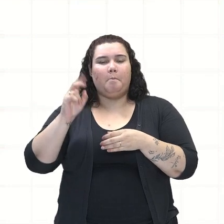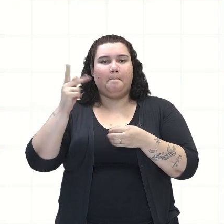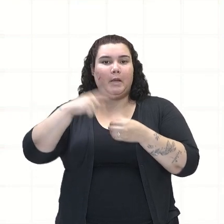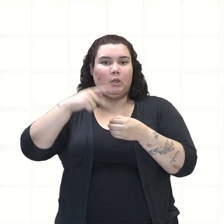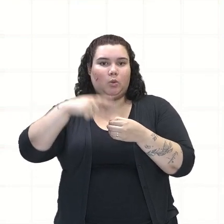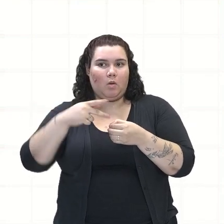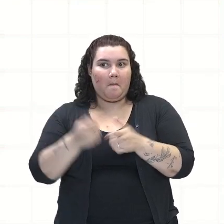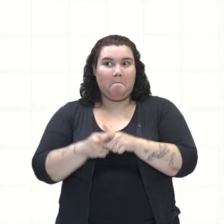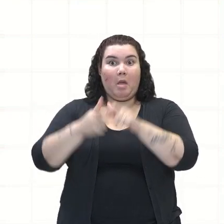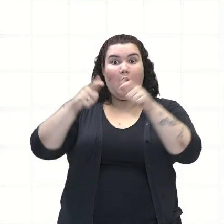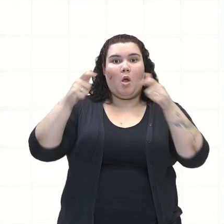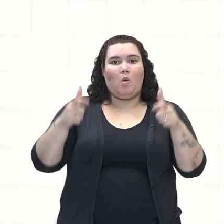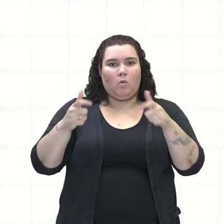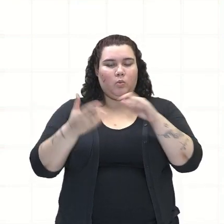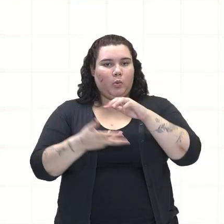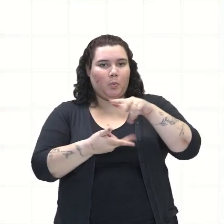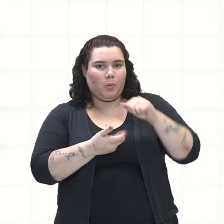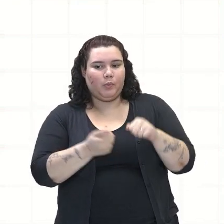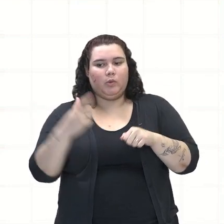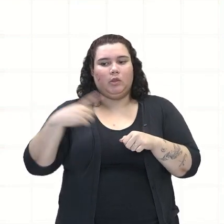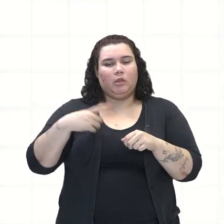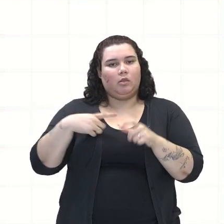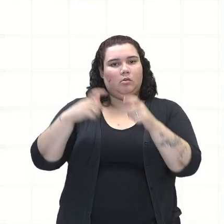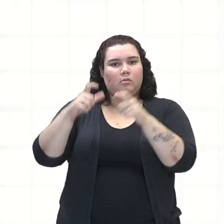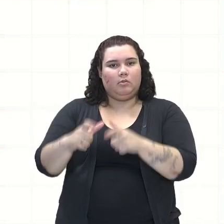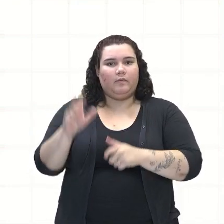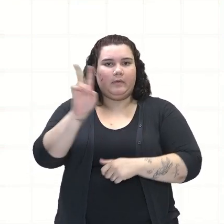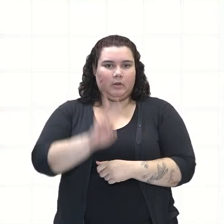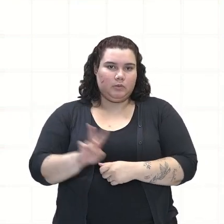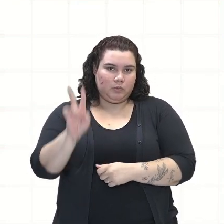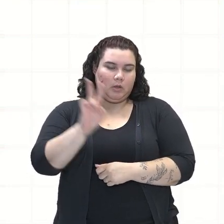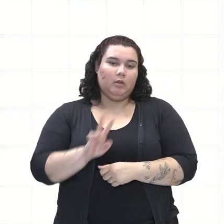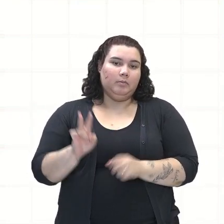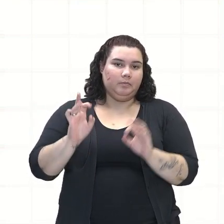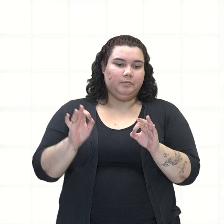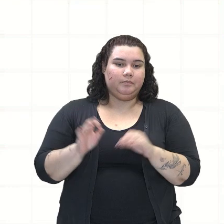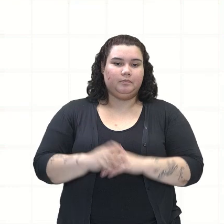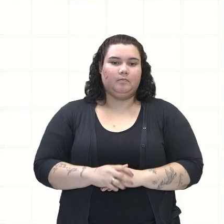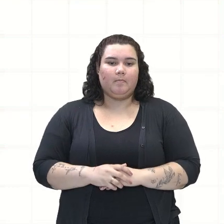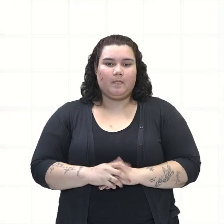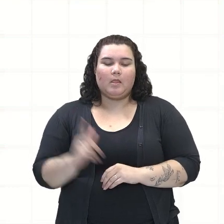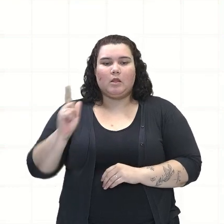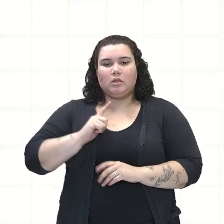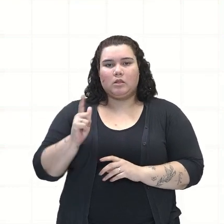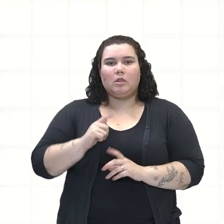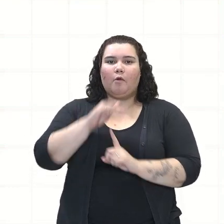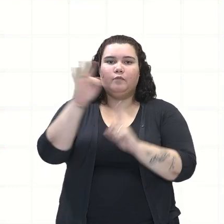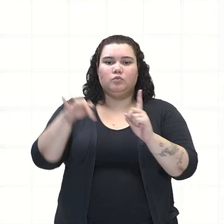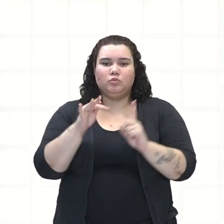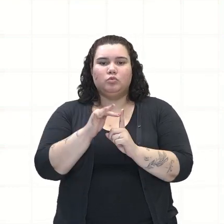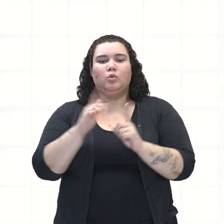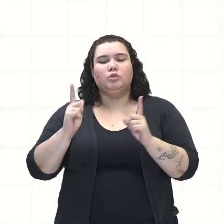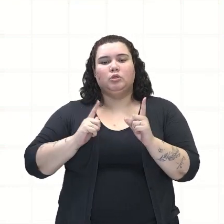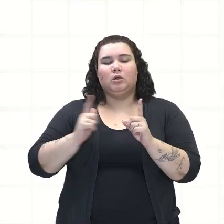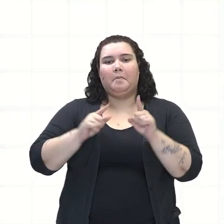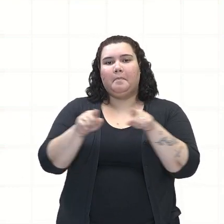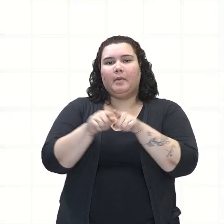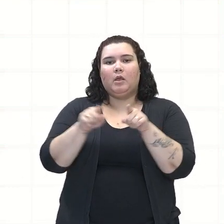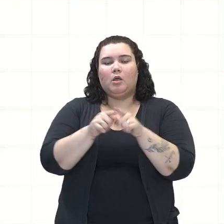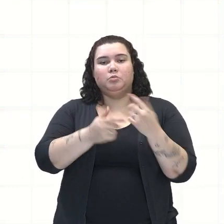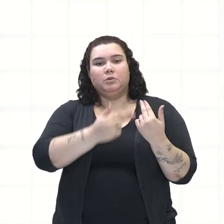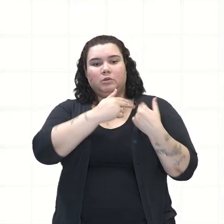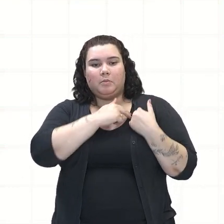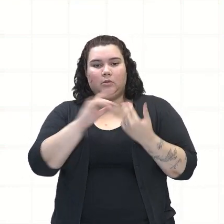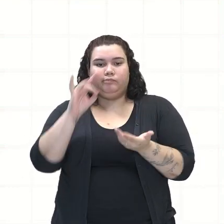maior reserva de petróleo do mundo se encontra dentro da Venezuela. Ela tem funções e atribuições concretas dentro da